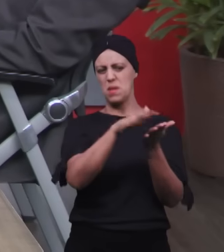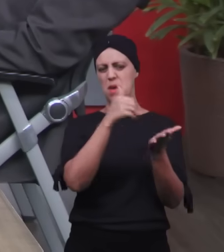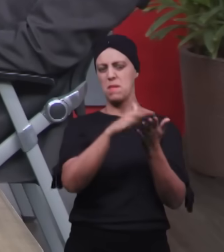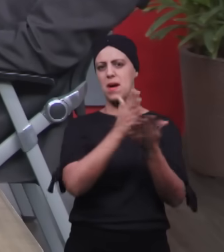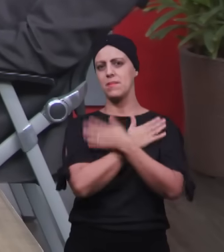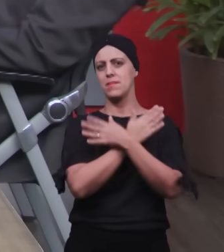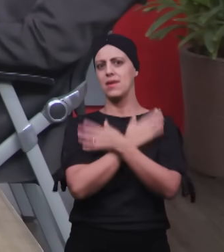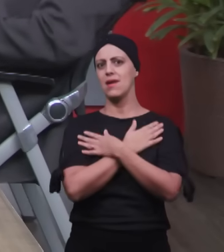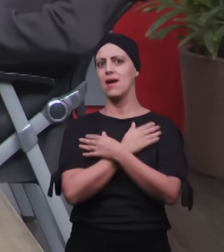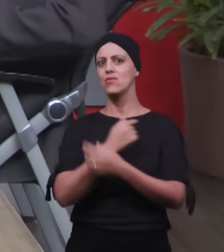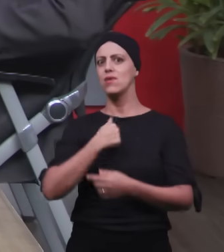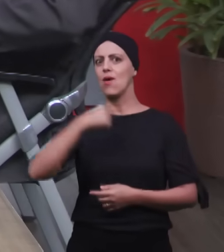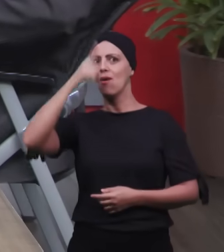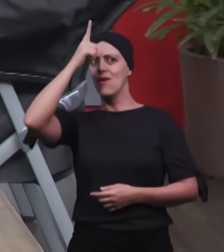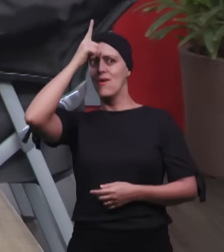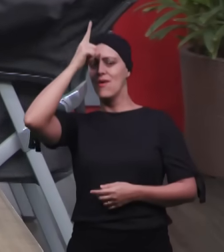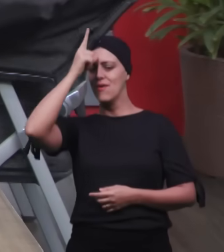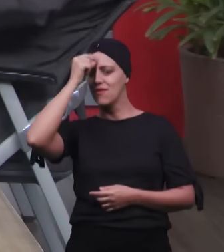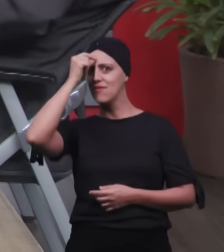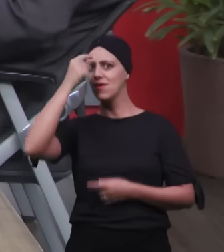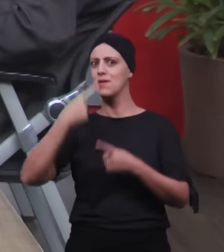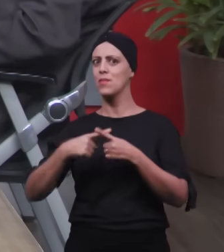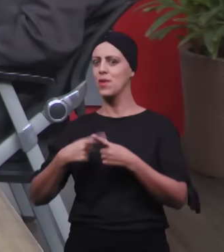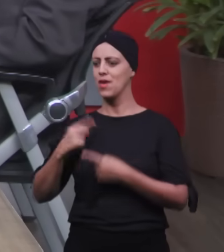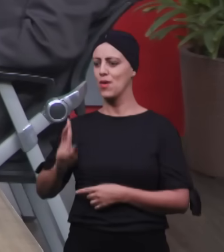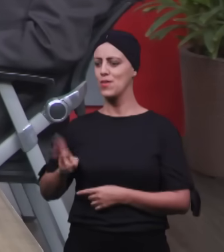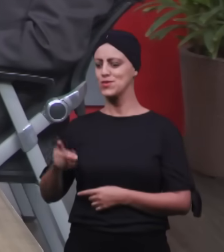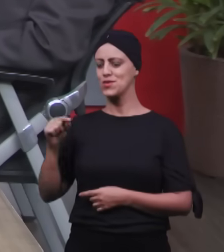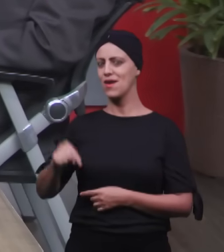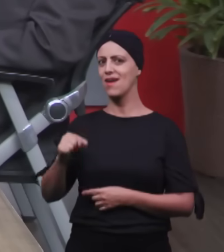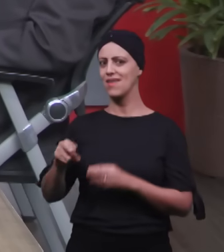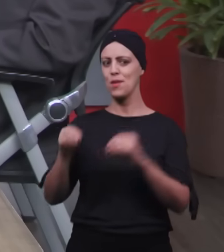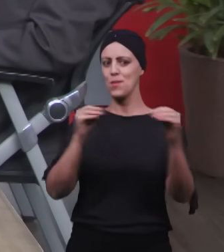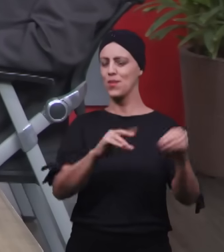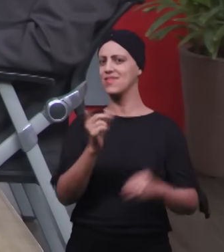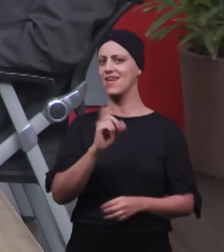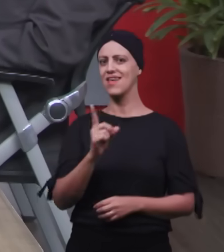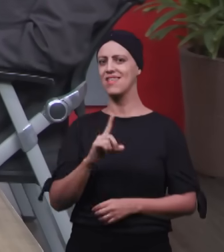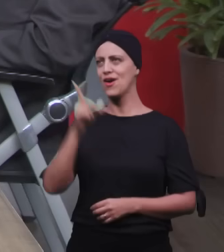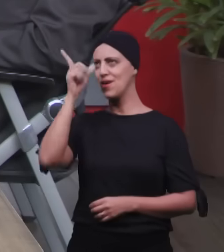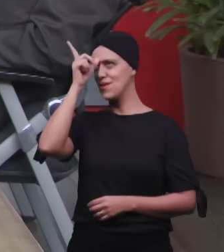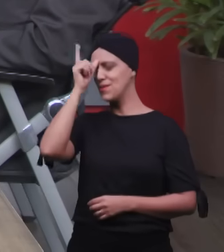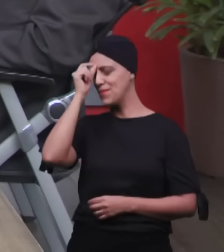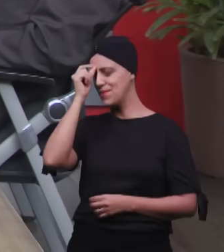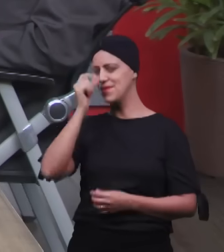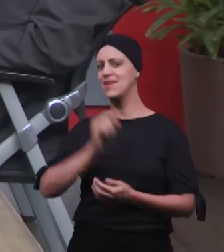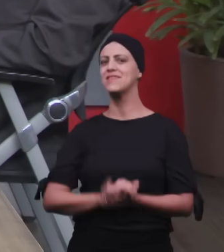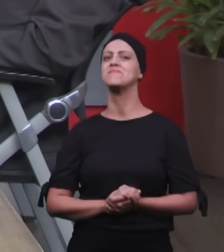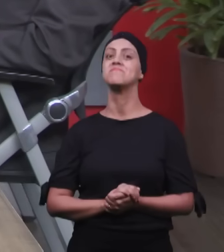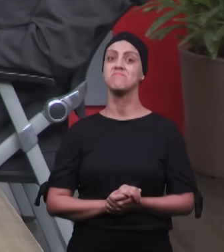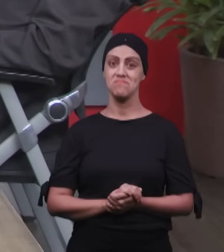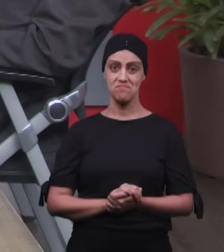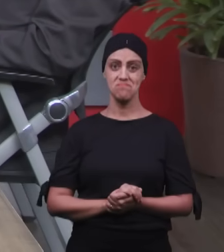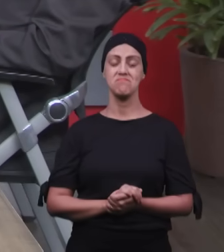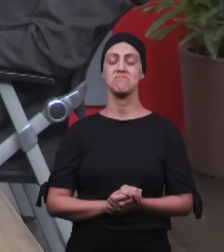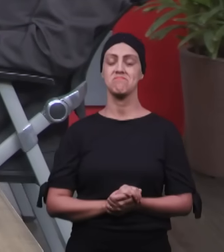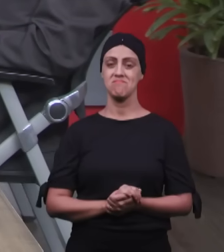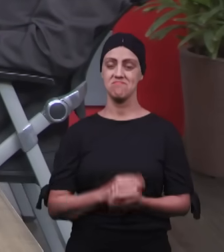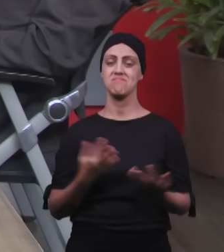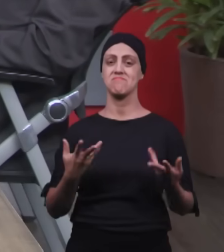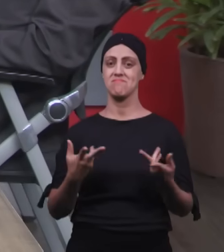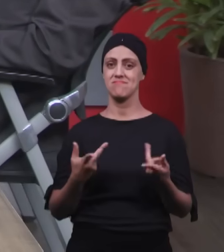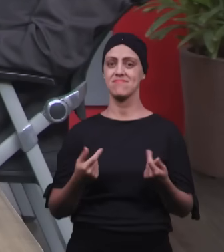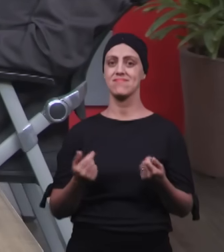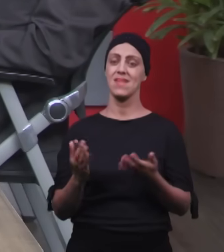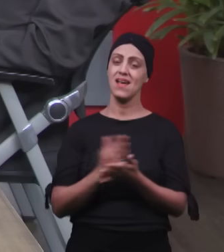eu glorifico o nome do Senhor porque o Senhor me Manteve aqui é maravilhoso Às vezes